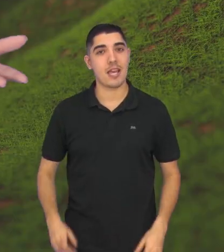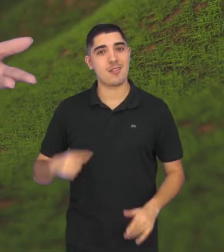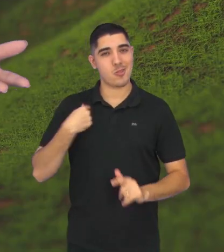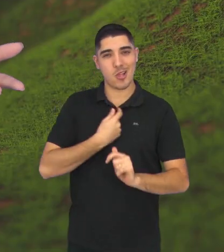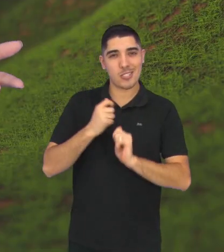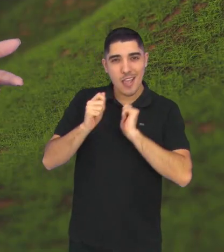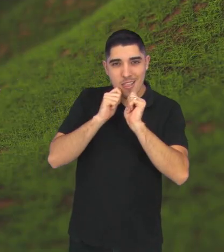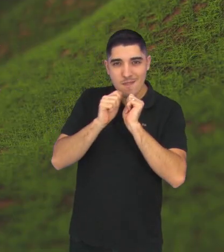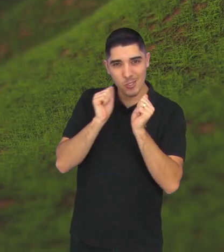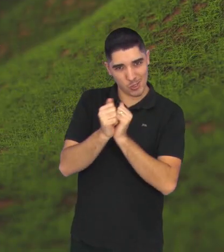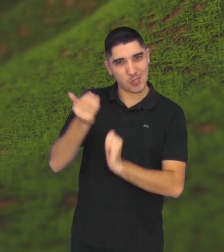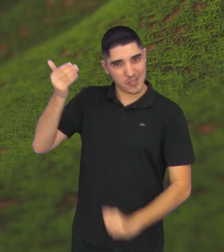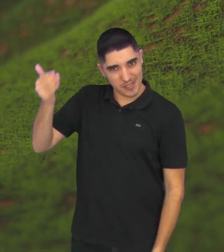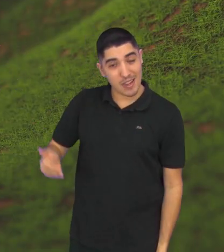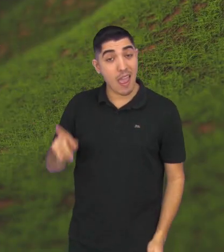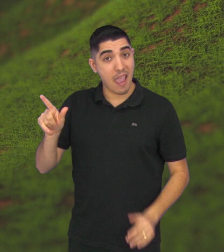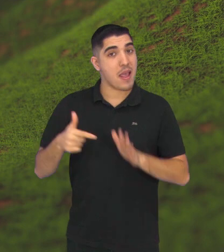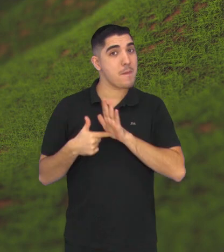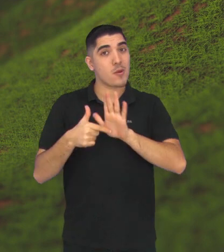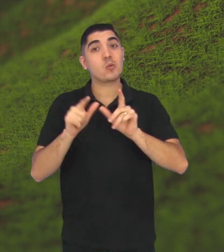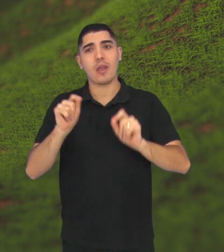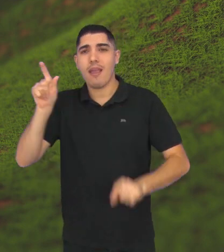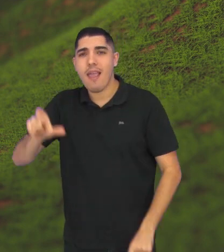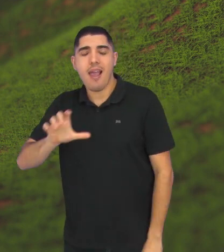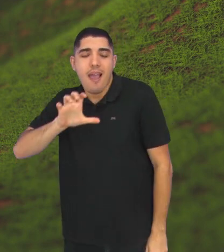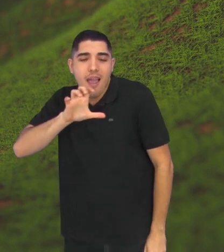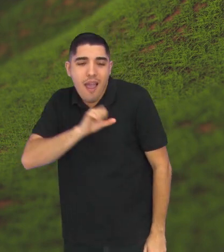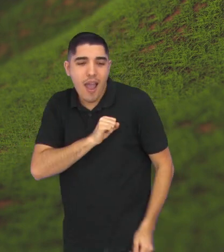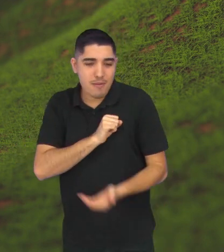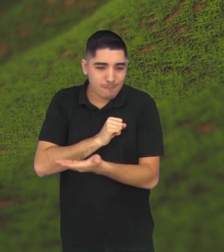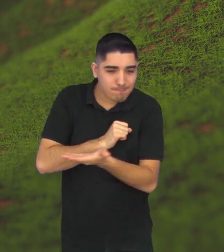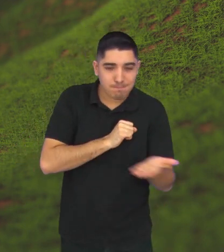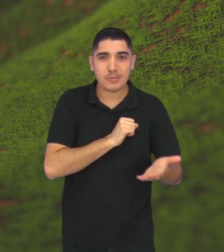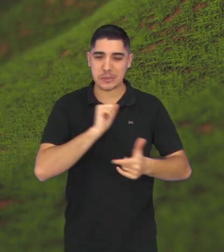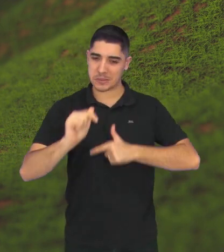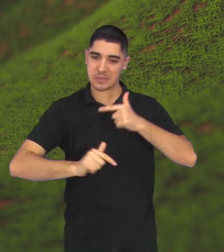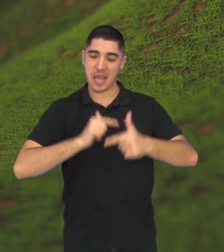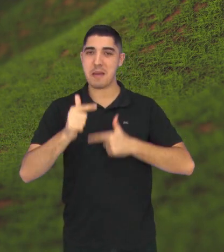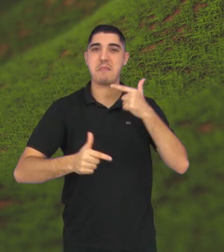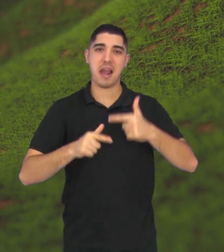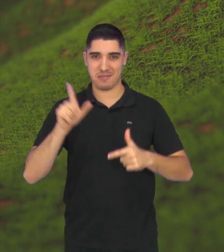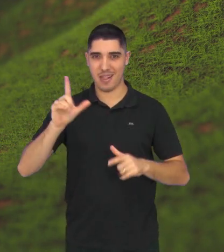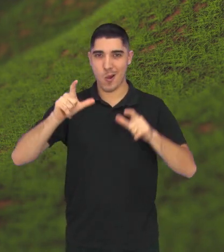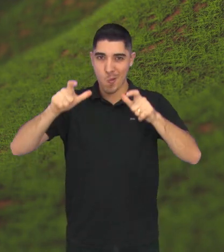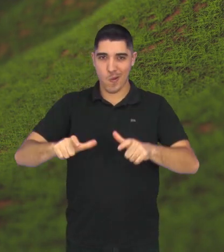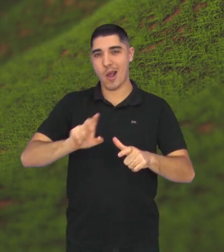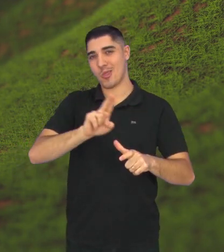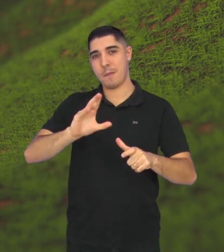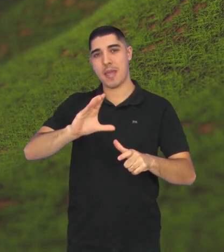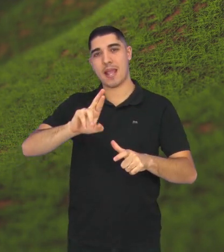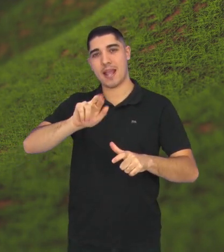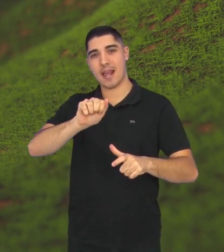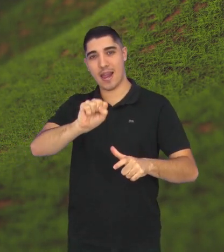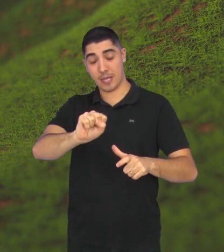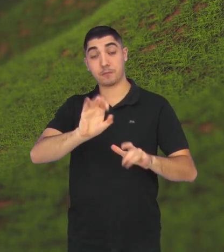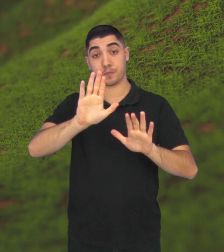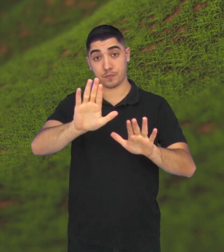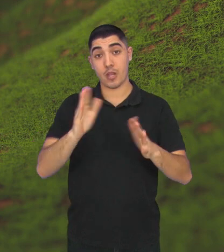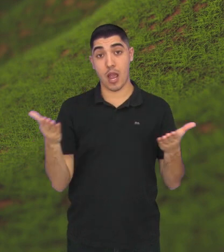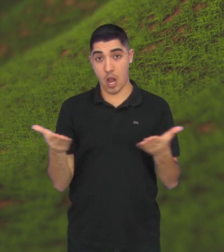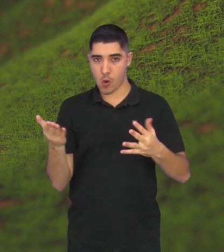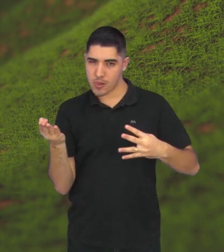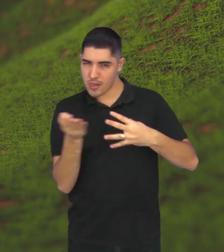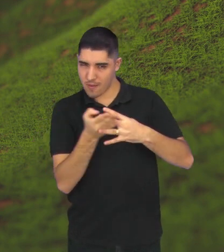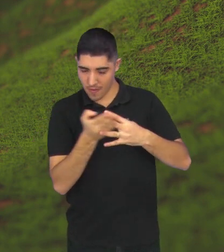Na entrevista com a Valderez, ficou bem evidente o amor que ela tem pelas funções que desempenha no CRAS. E depois do intervalo, você